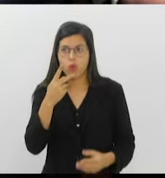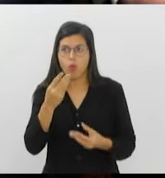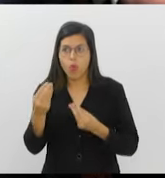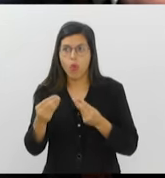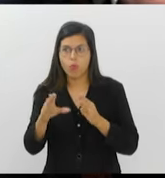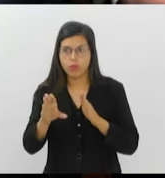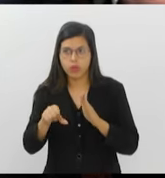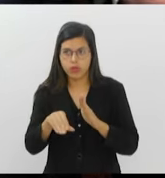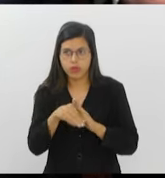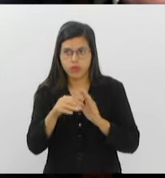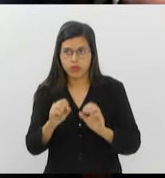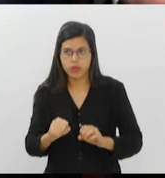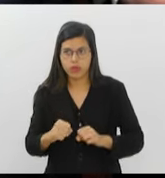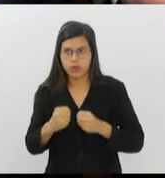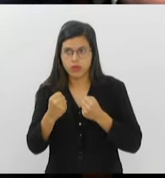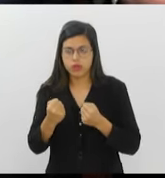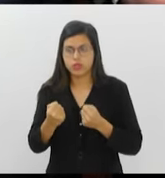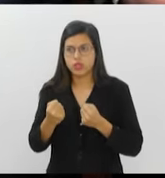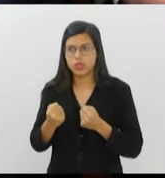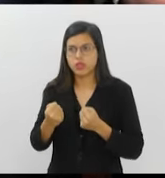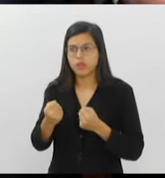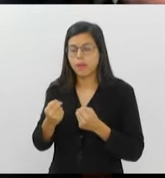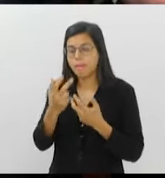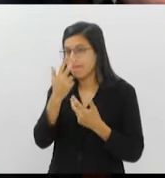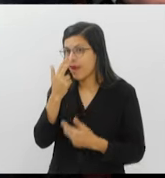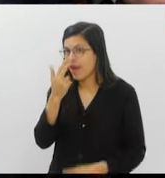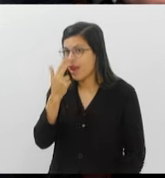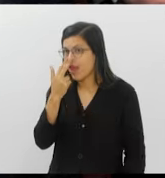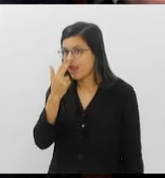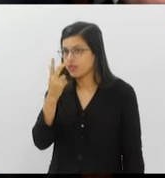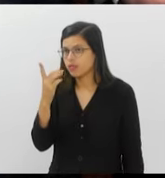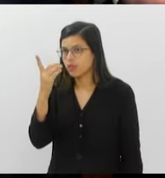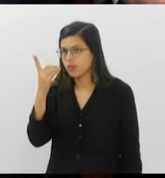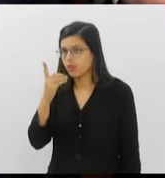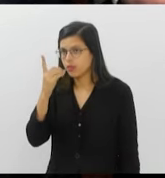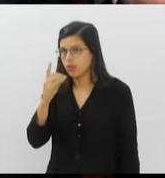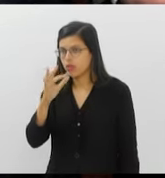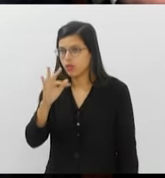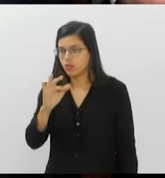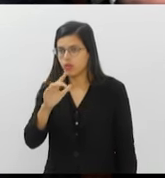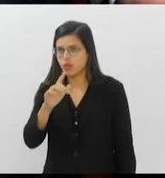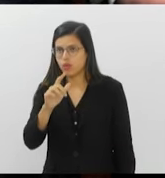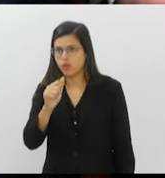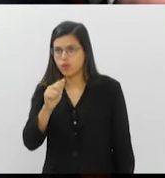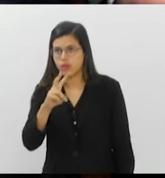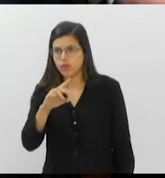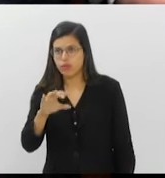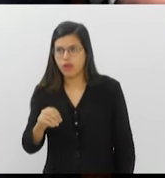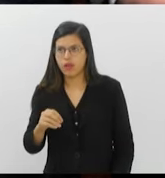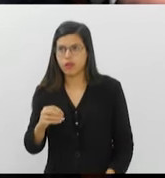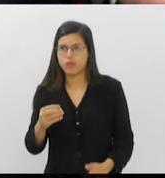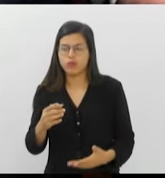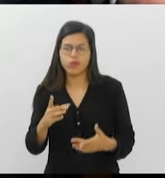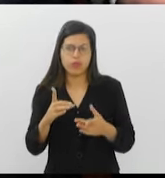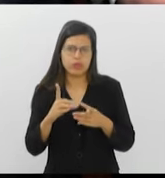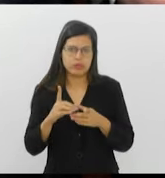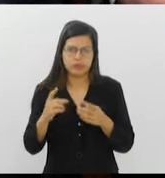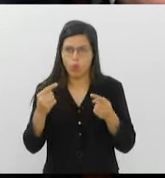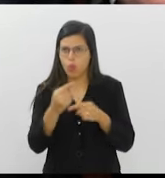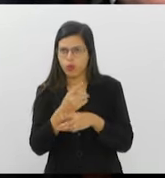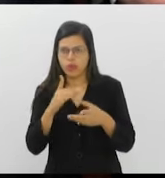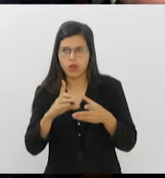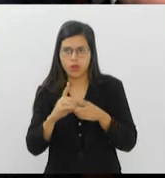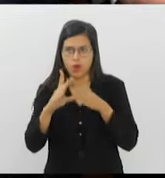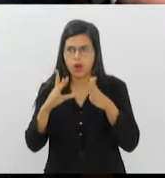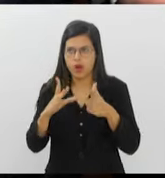emenda, que leva a crer que o deputado Serafini estava querendo ser antidemocrático, não aceitando uma recondução, que não é